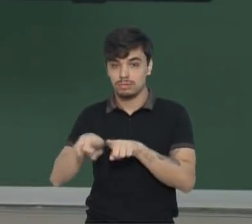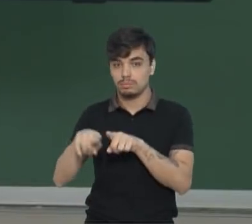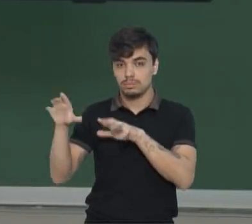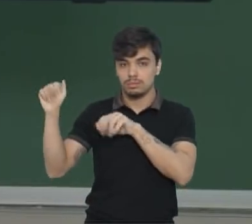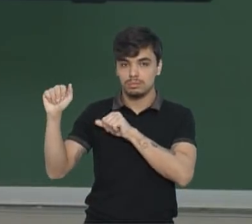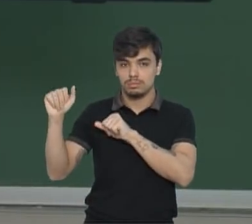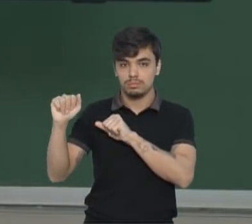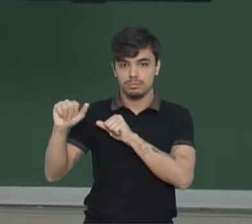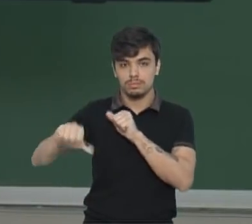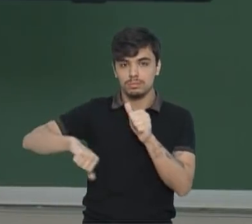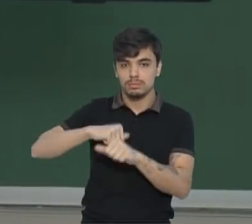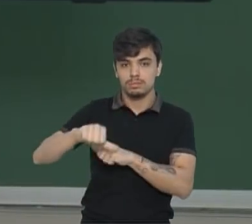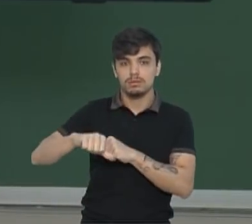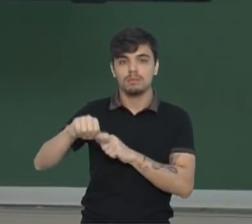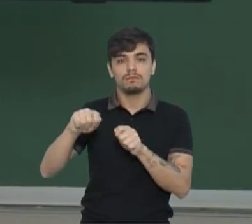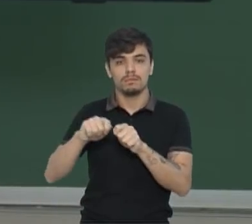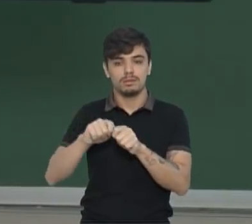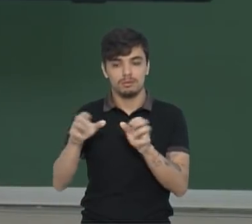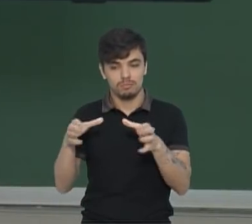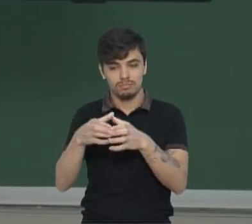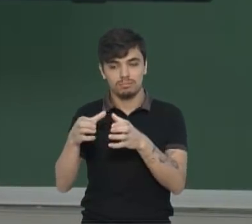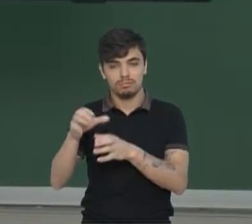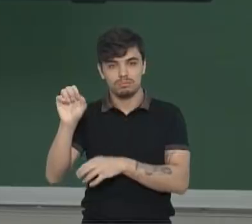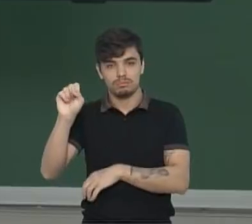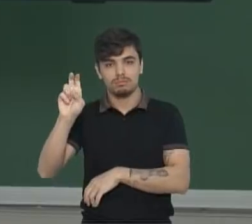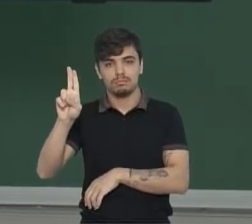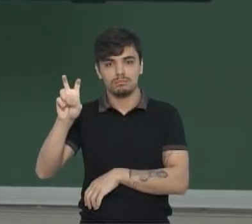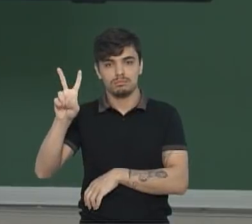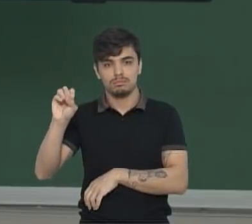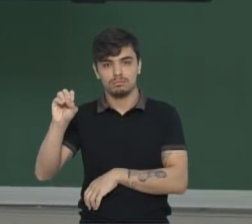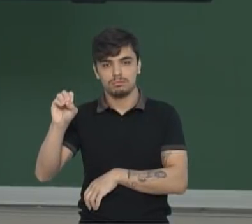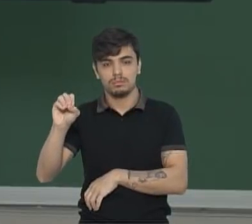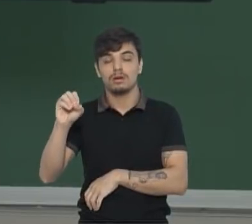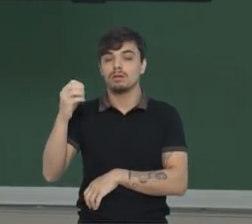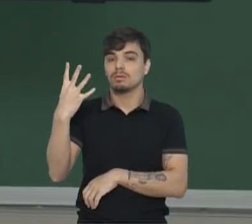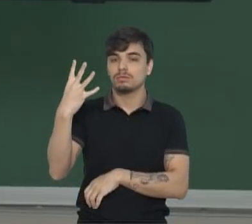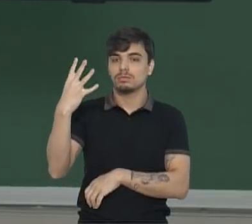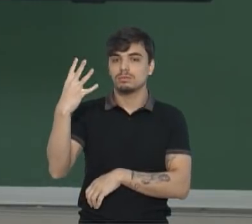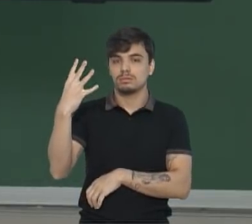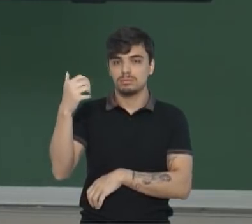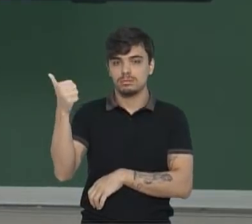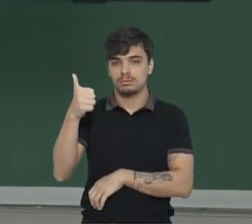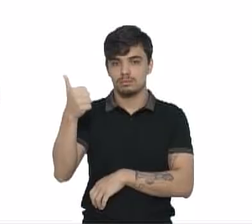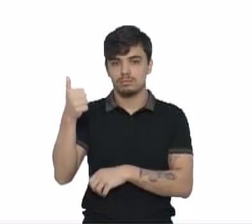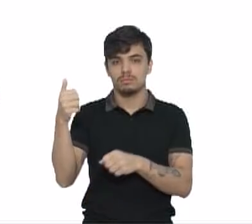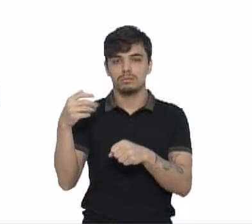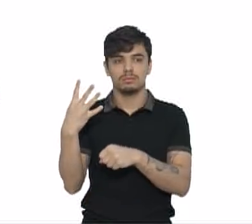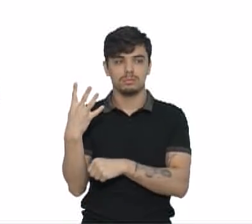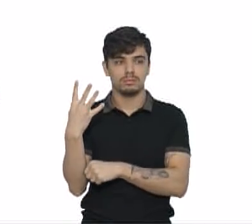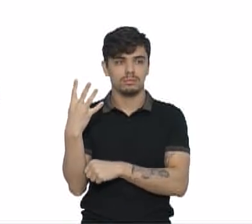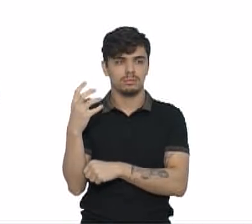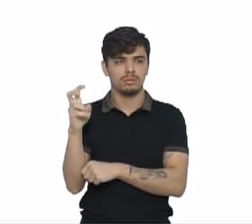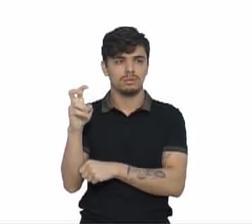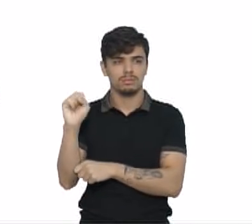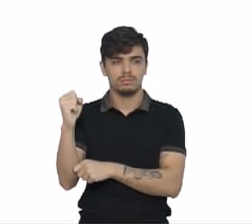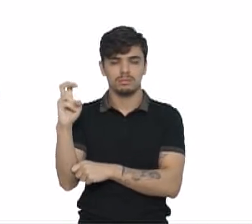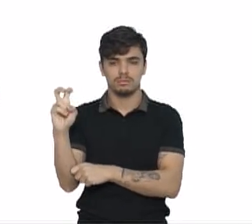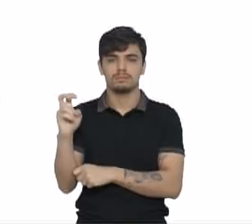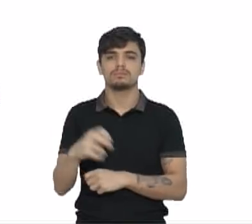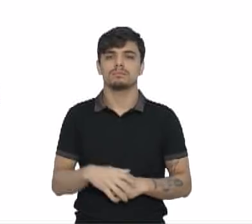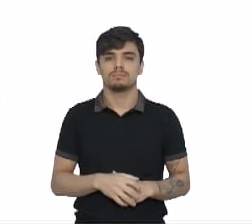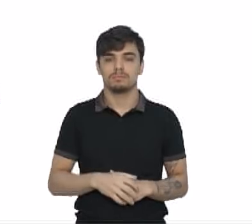e formar o reino dos suevos, de 411 a 585. Tá? O reino manteve a sua independência